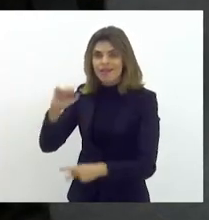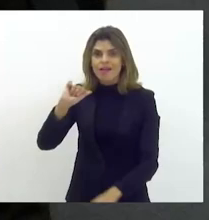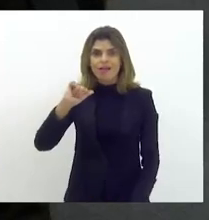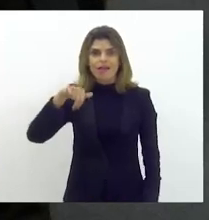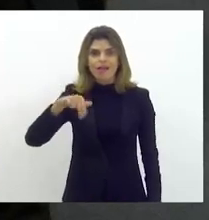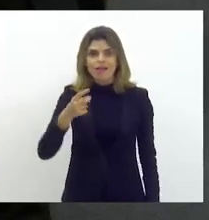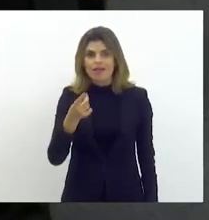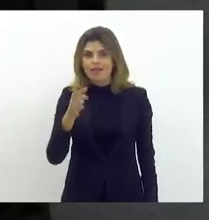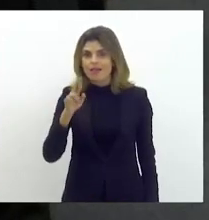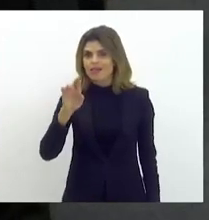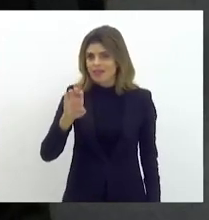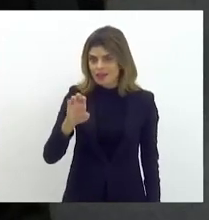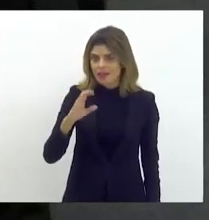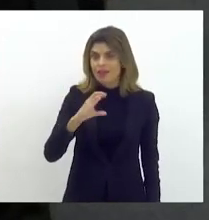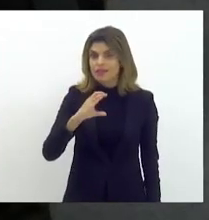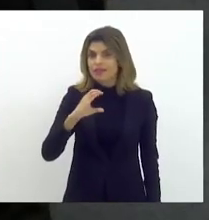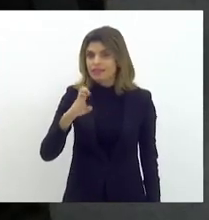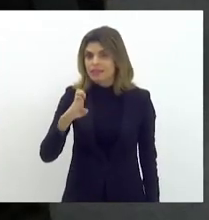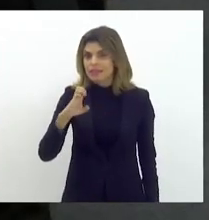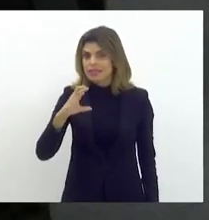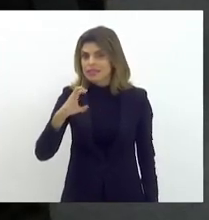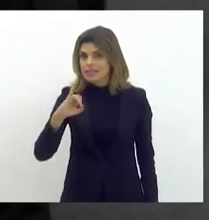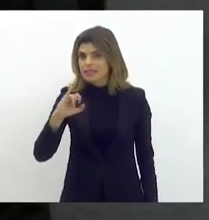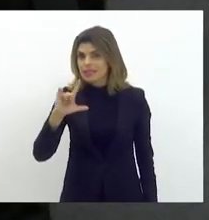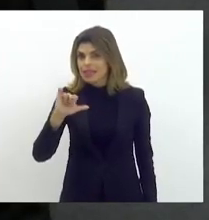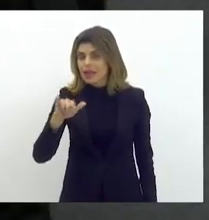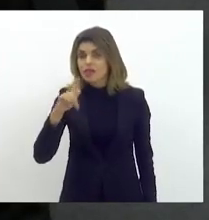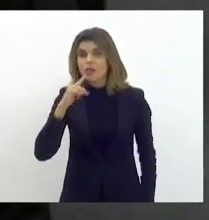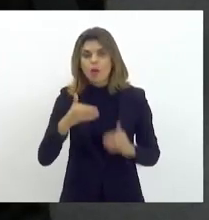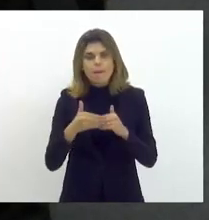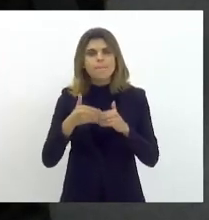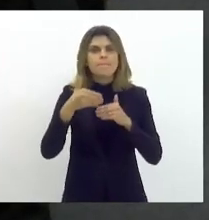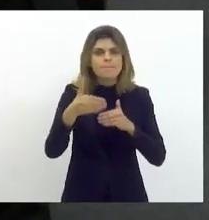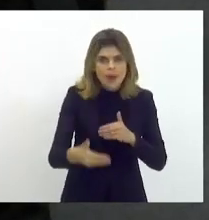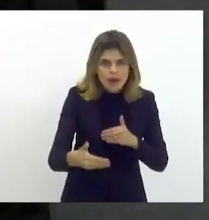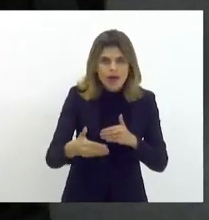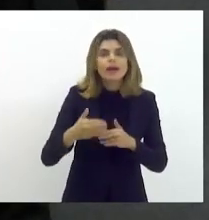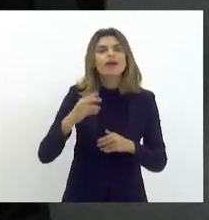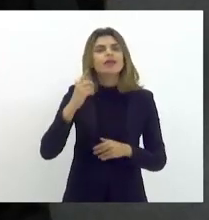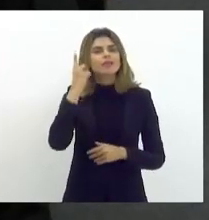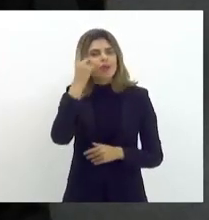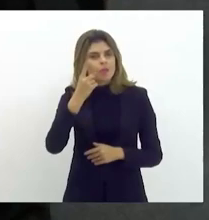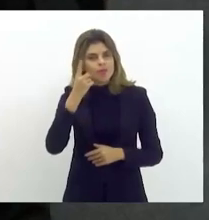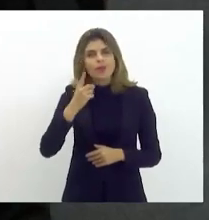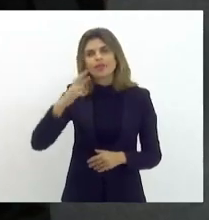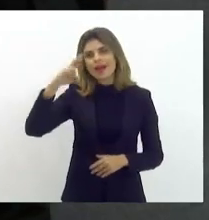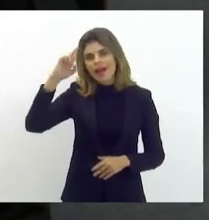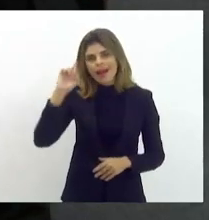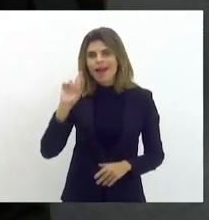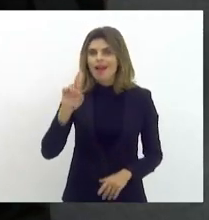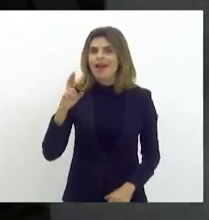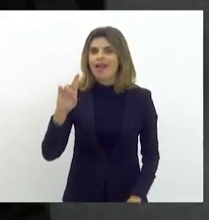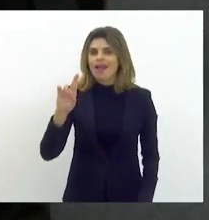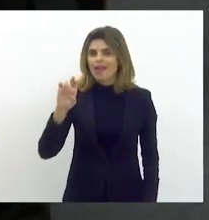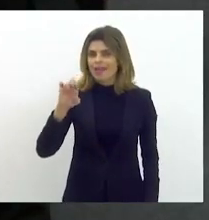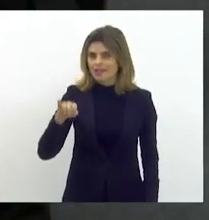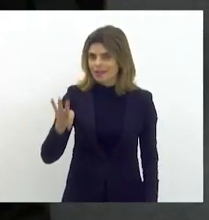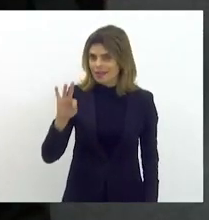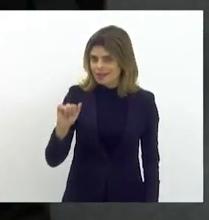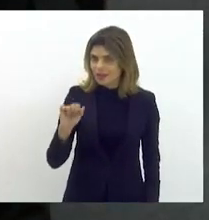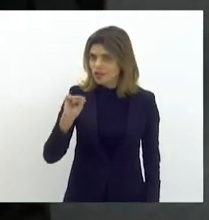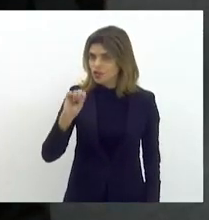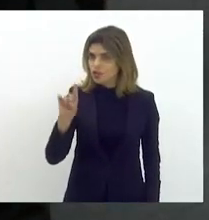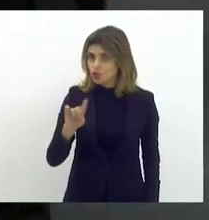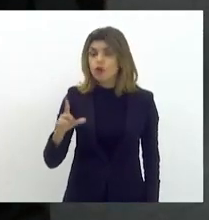ele foi prorrogado por iniciativa do deputado Renata Souza e tramita nessa casa